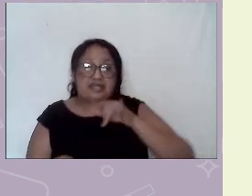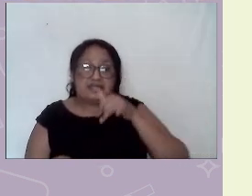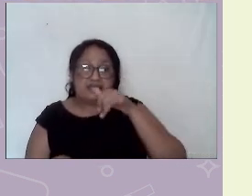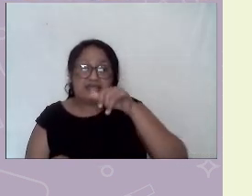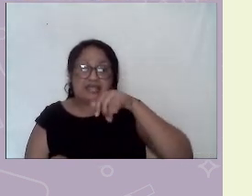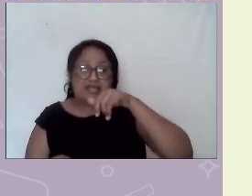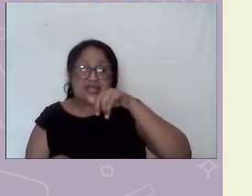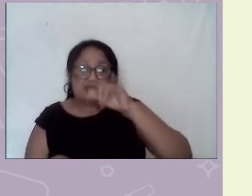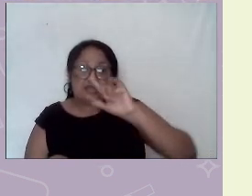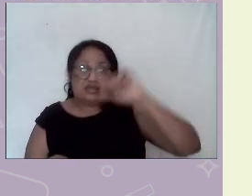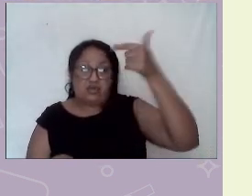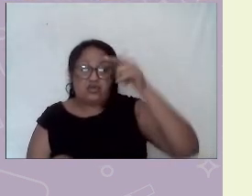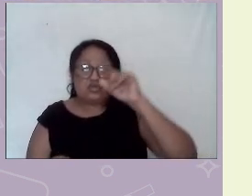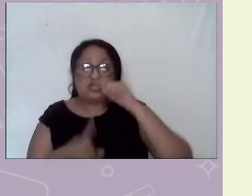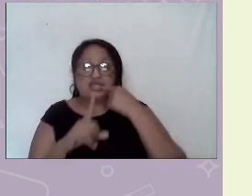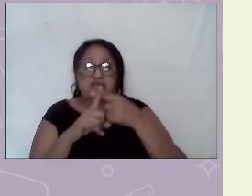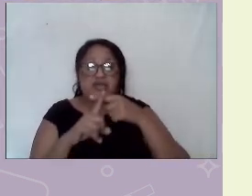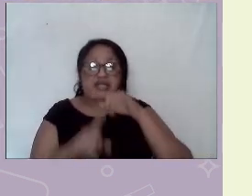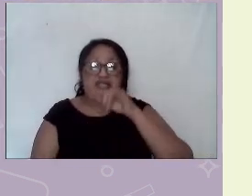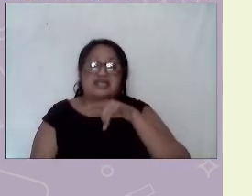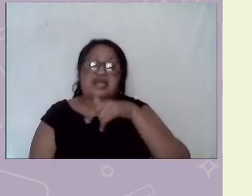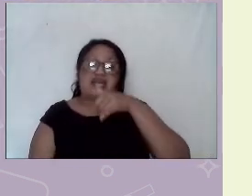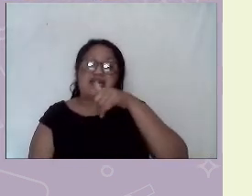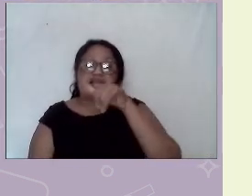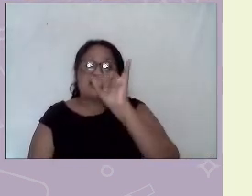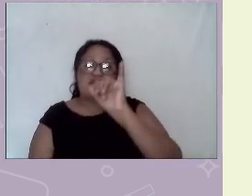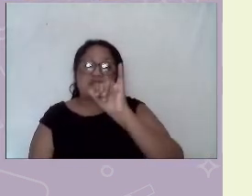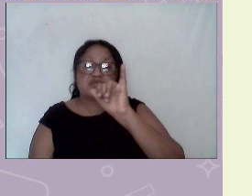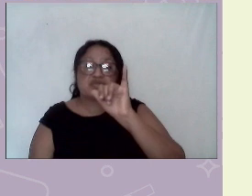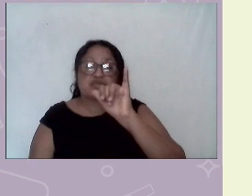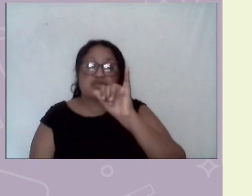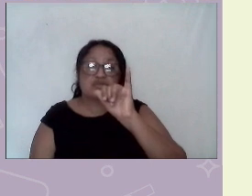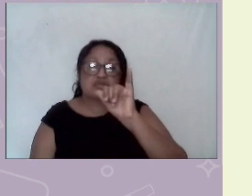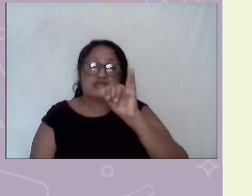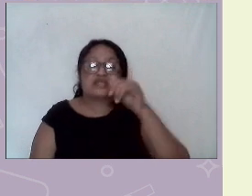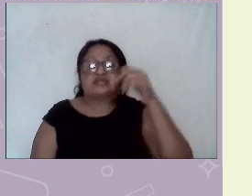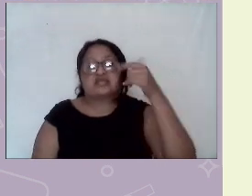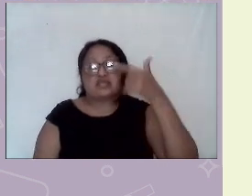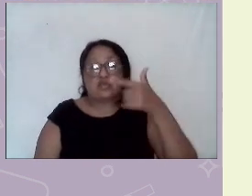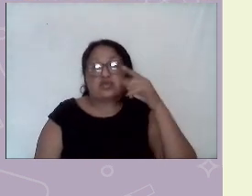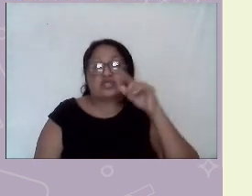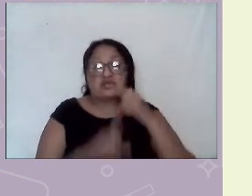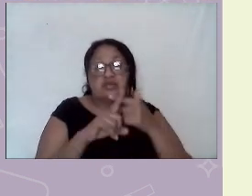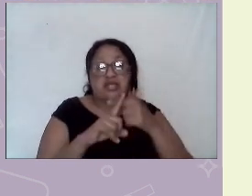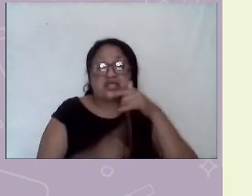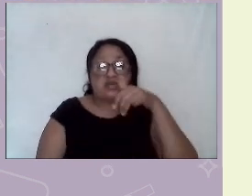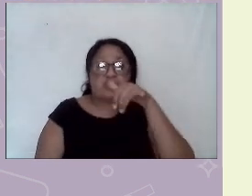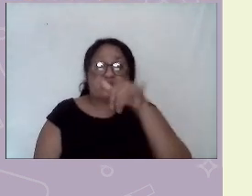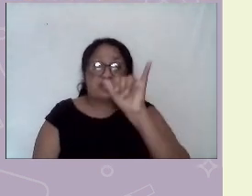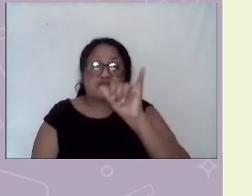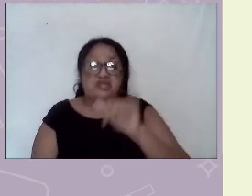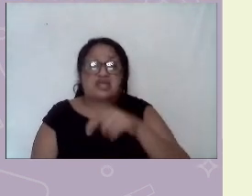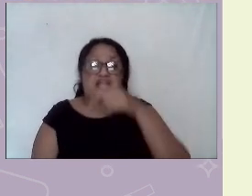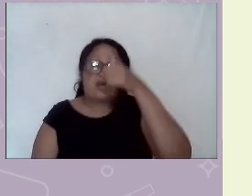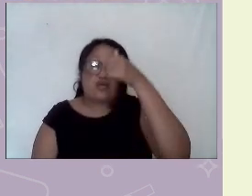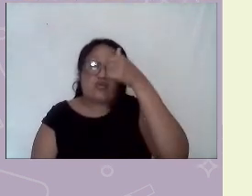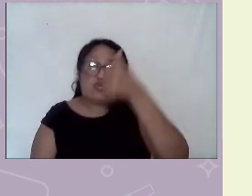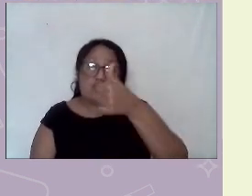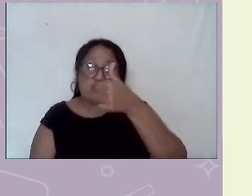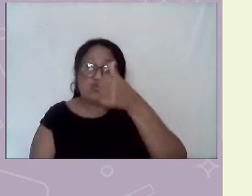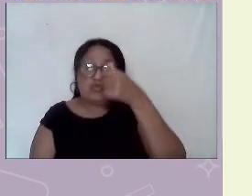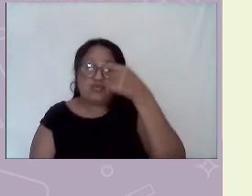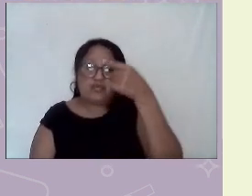M é o alcalino terroso é 2 mais tá certo e o Y que é o halogênio é o